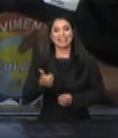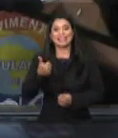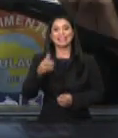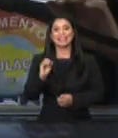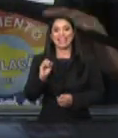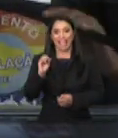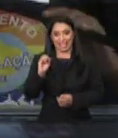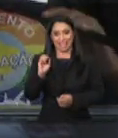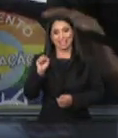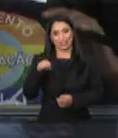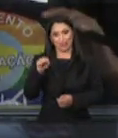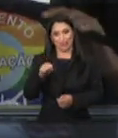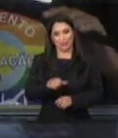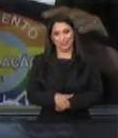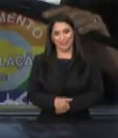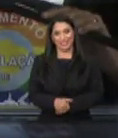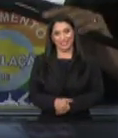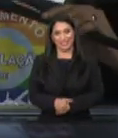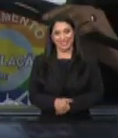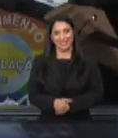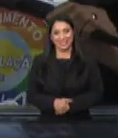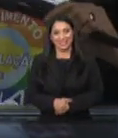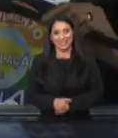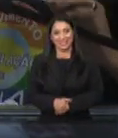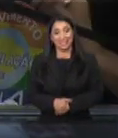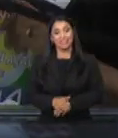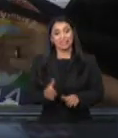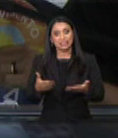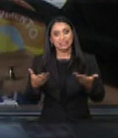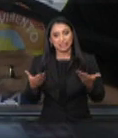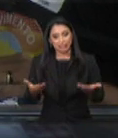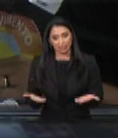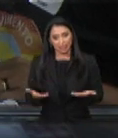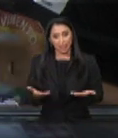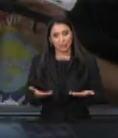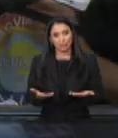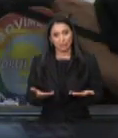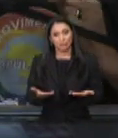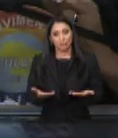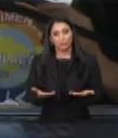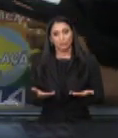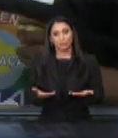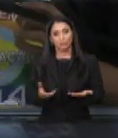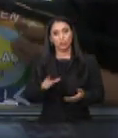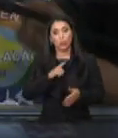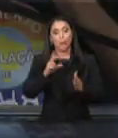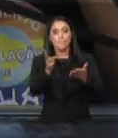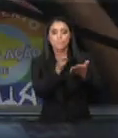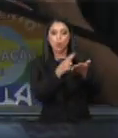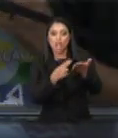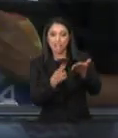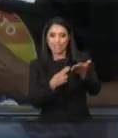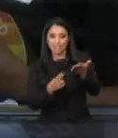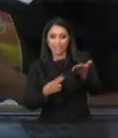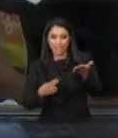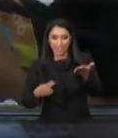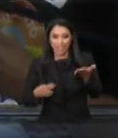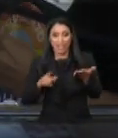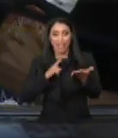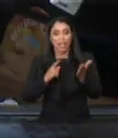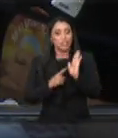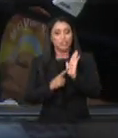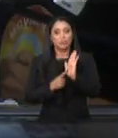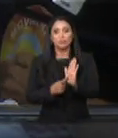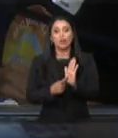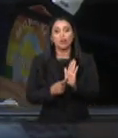10 obrigado então vamos trazer aqui uma poesia que retrata um pouco a realidade